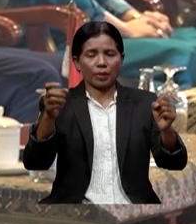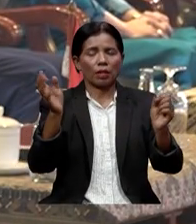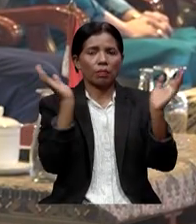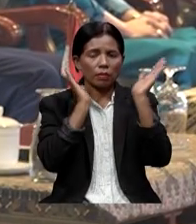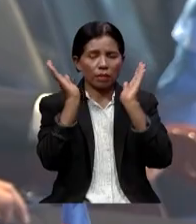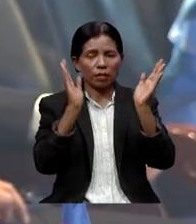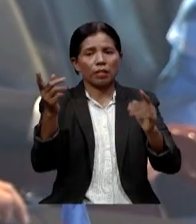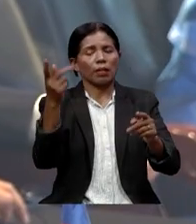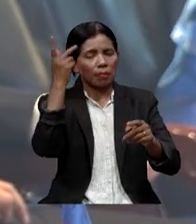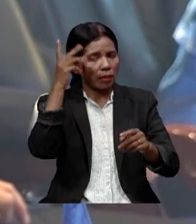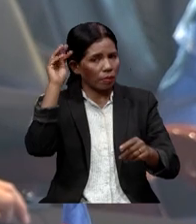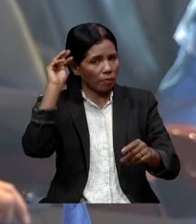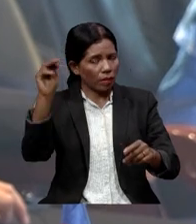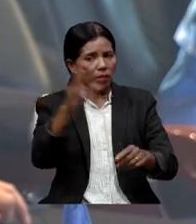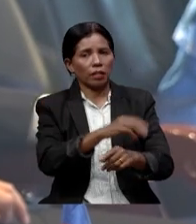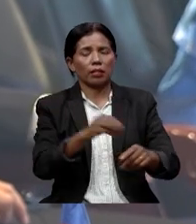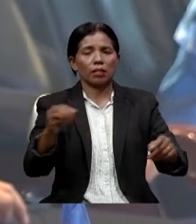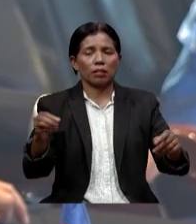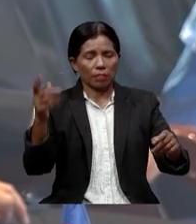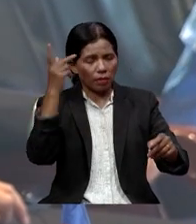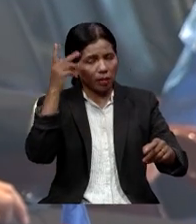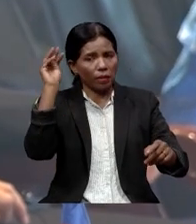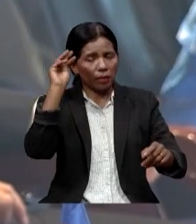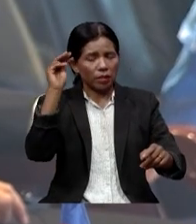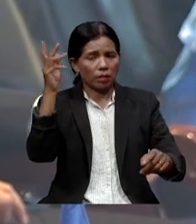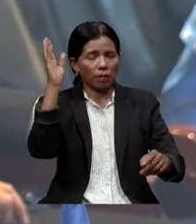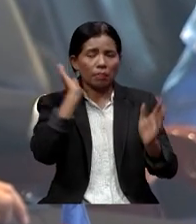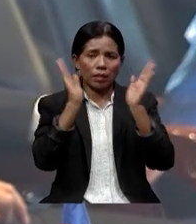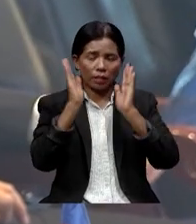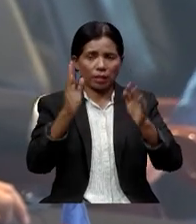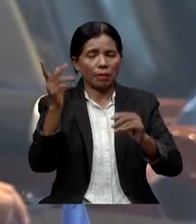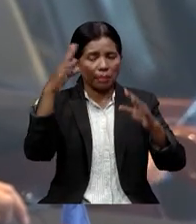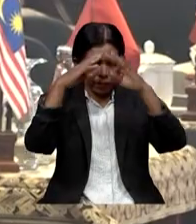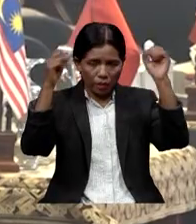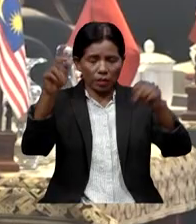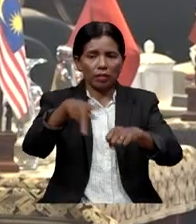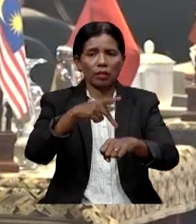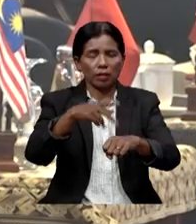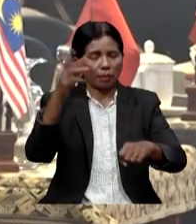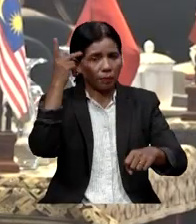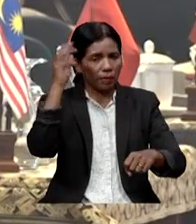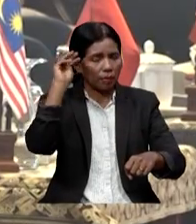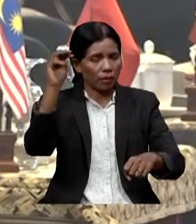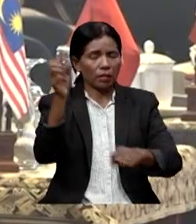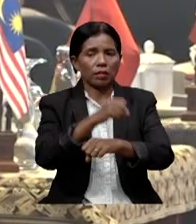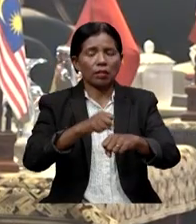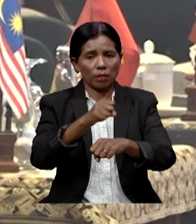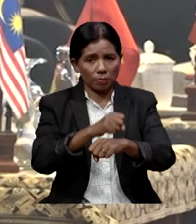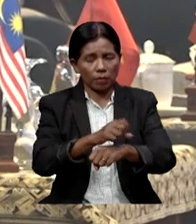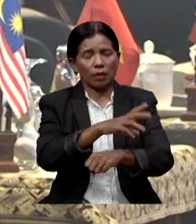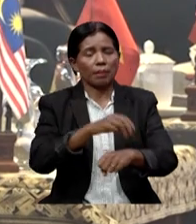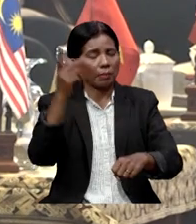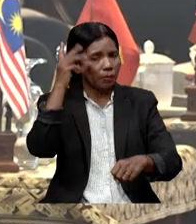Darussalam, Primeiro-Ministro Camboja, Primeiro-Ministro Malásia, Presidente Filipina, Primeiro-Ministro Singapura,